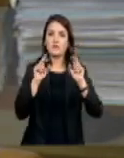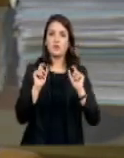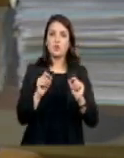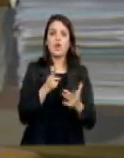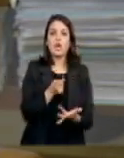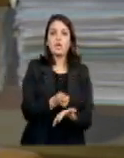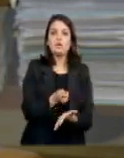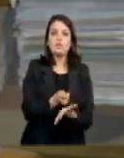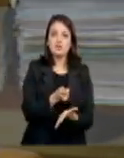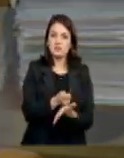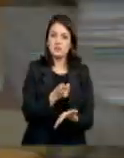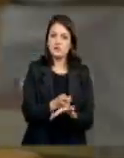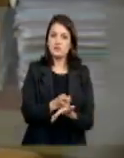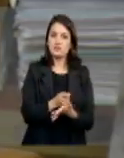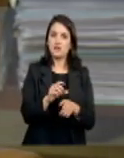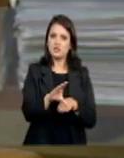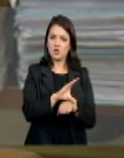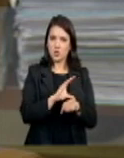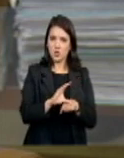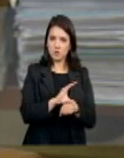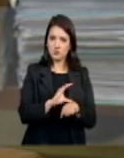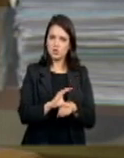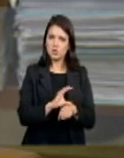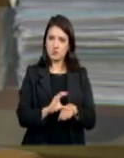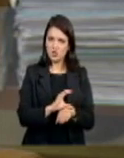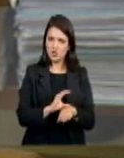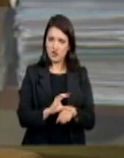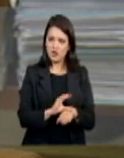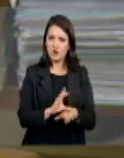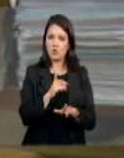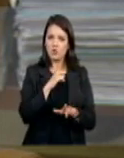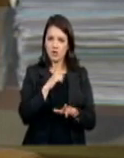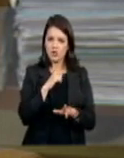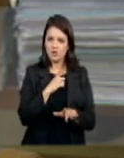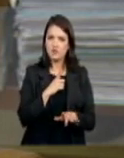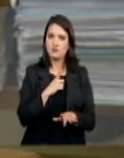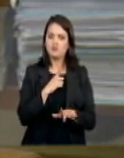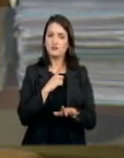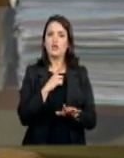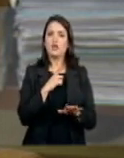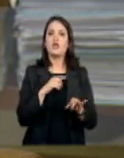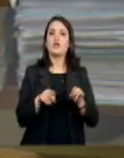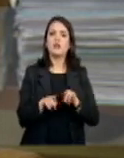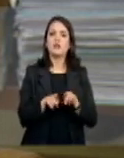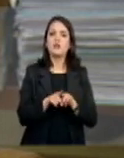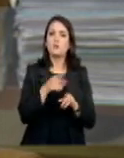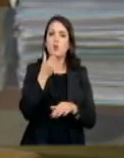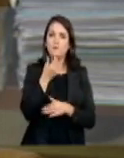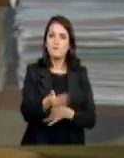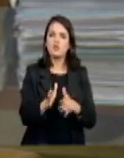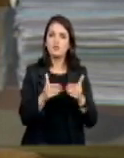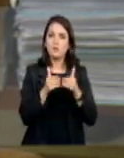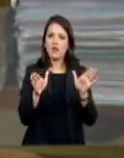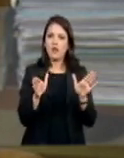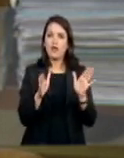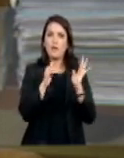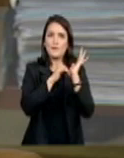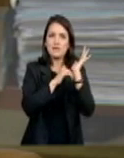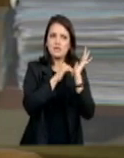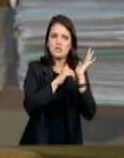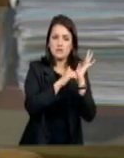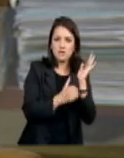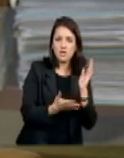constitucional de reserva de jurisdição e submetendo seu pedido de quebra de sigilo bancário e ou